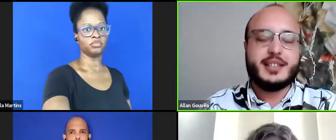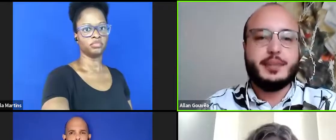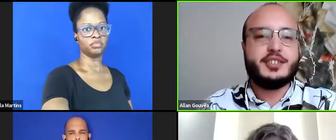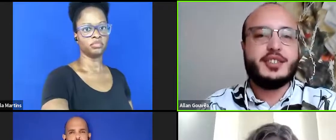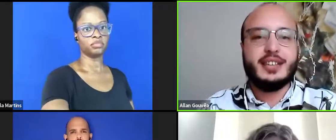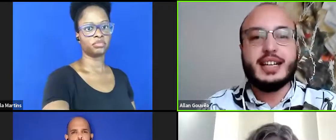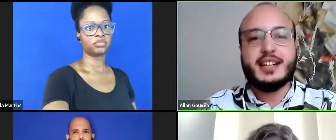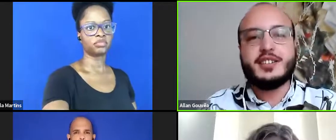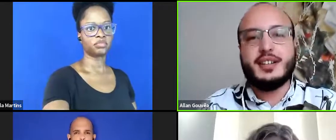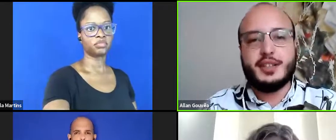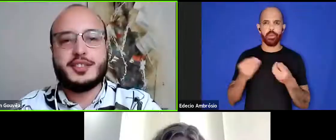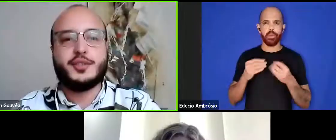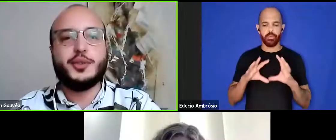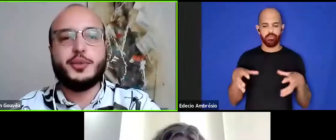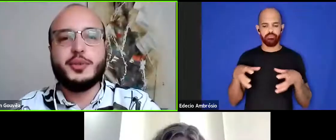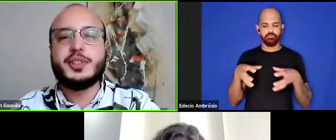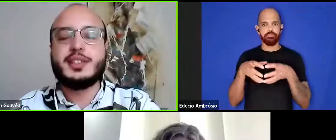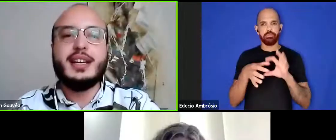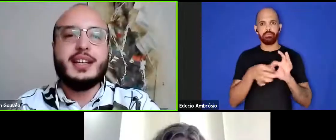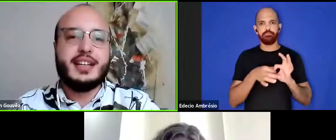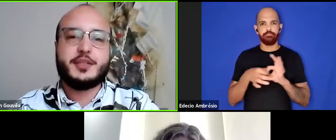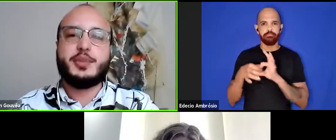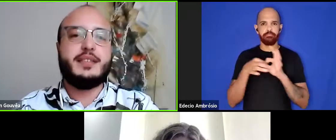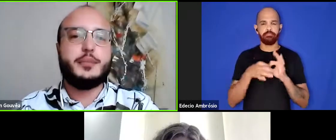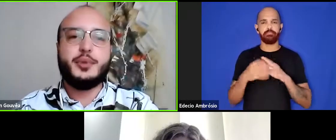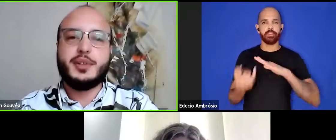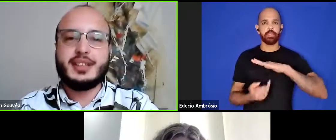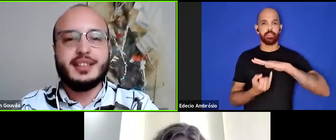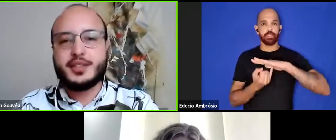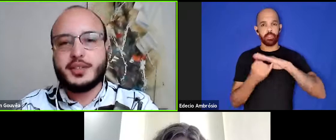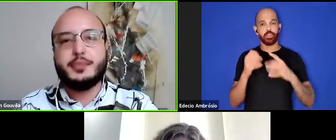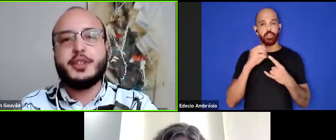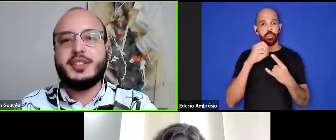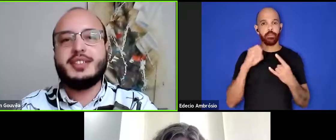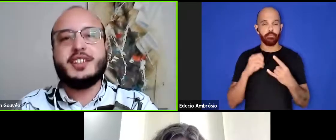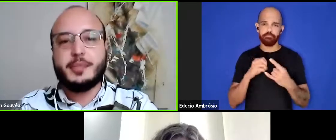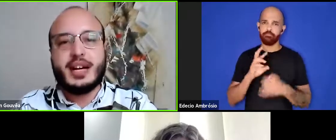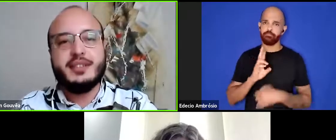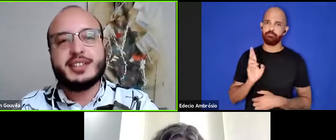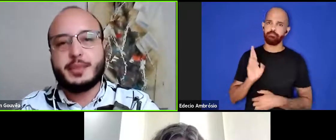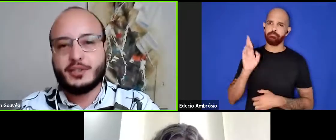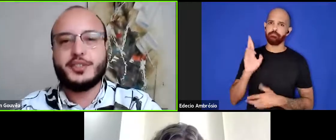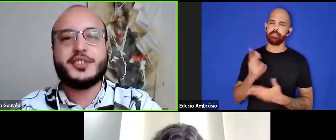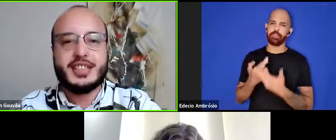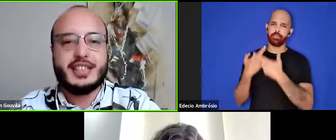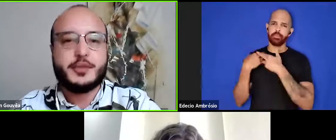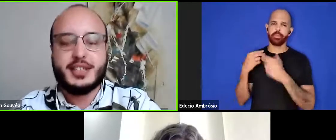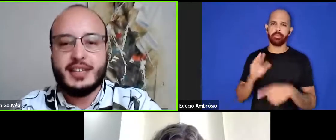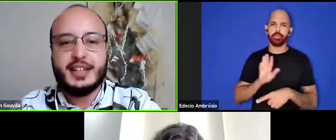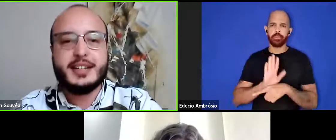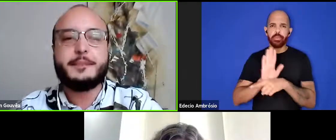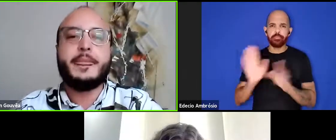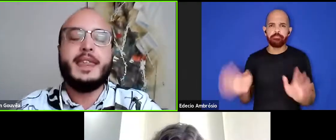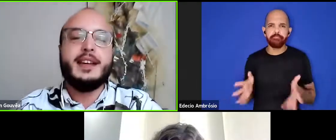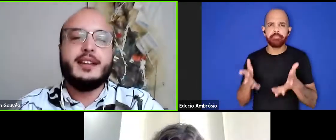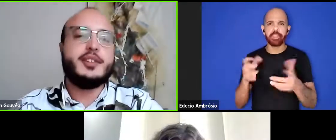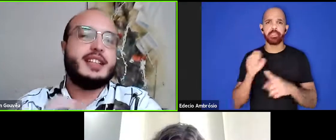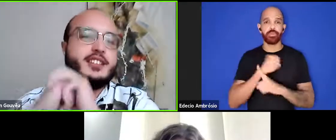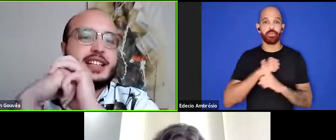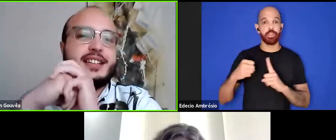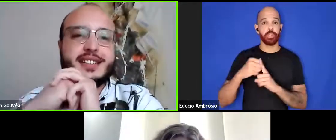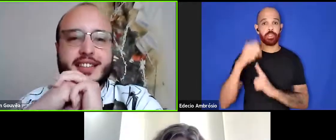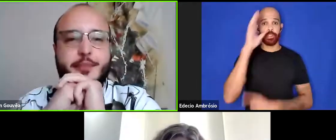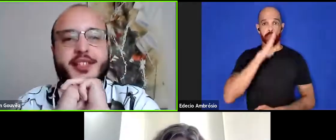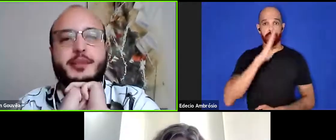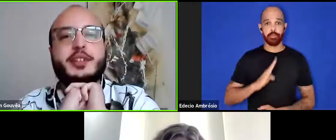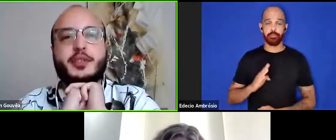unidade participante, integrante da Fundação Oswaldo Cruz, que é responsável por tantas contribuições inestimáveis para toda a sociedade brasileira. Eu